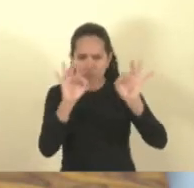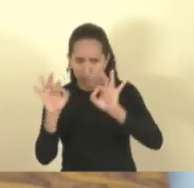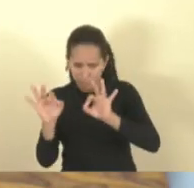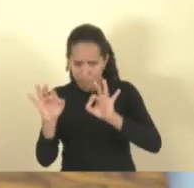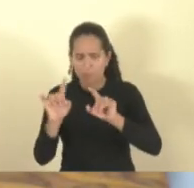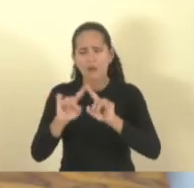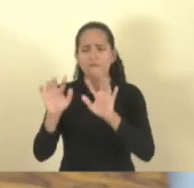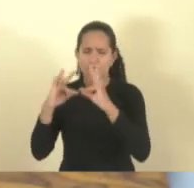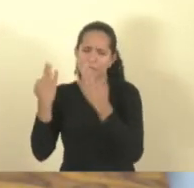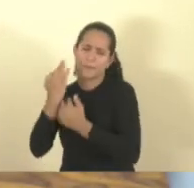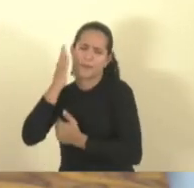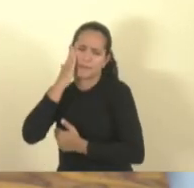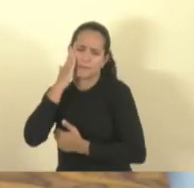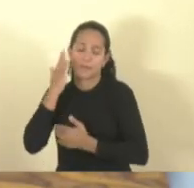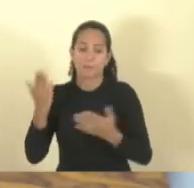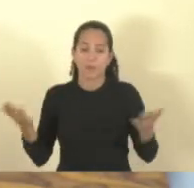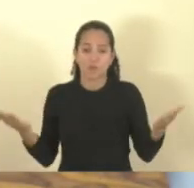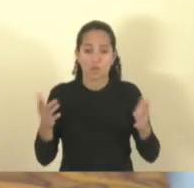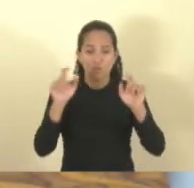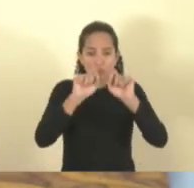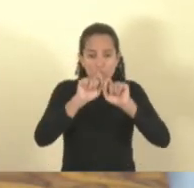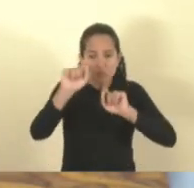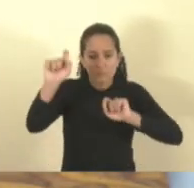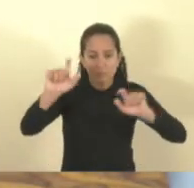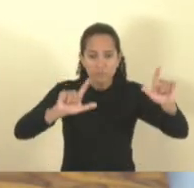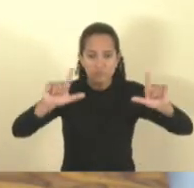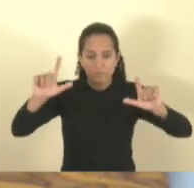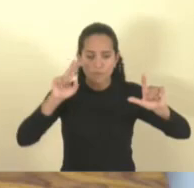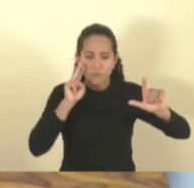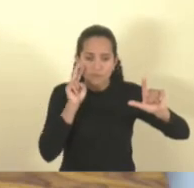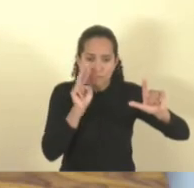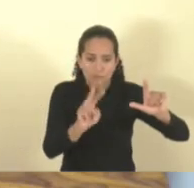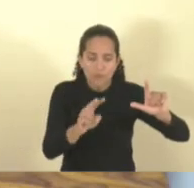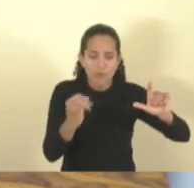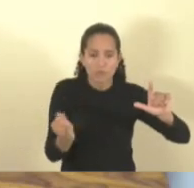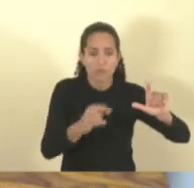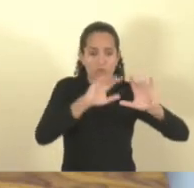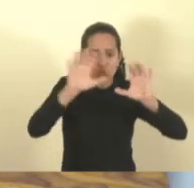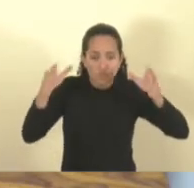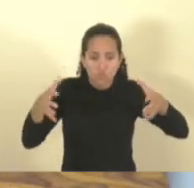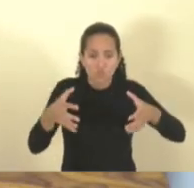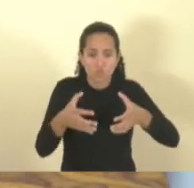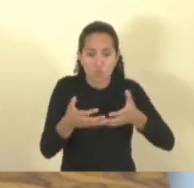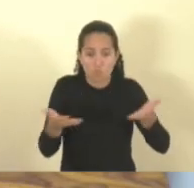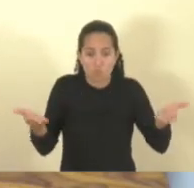todos que nos assistem vão se surpreender com a importância dessa categoria,